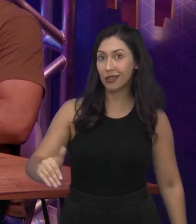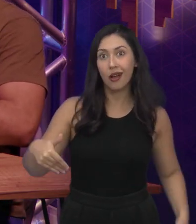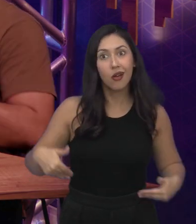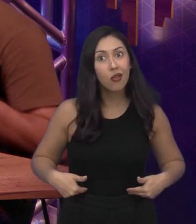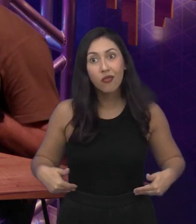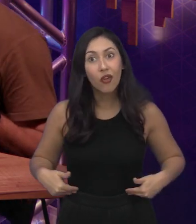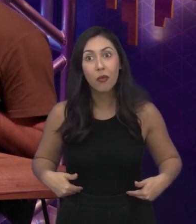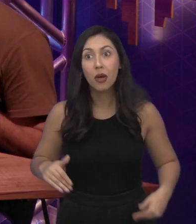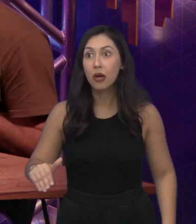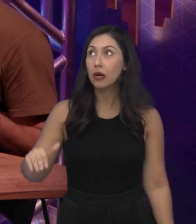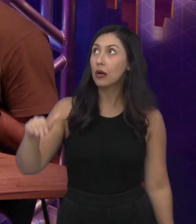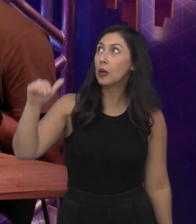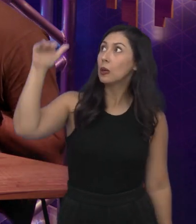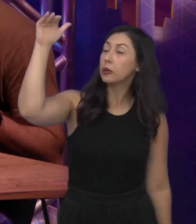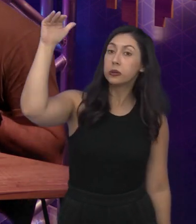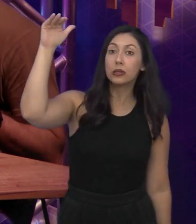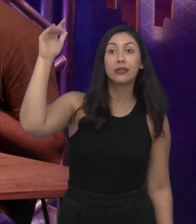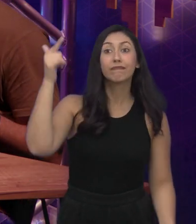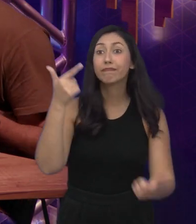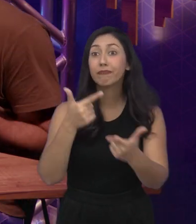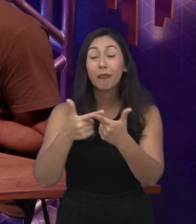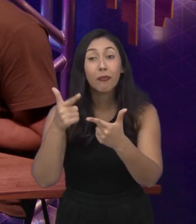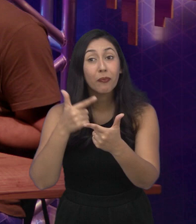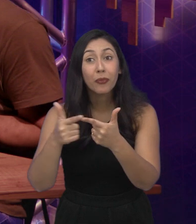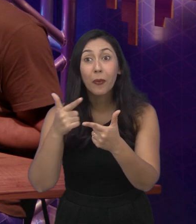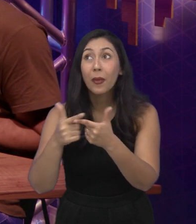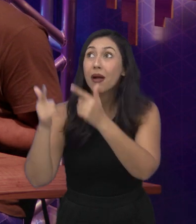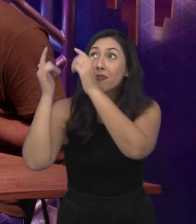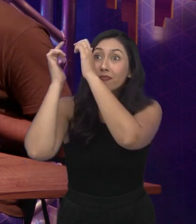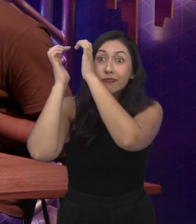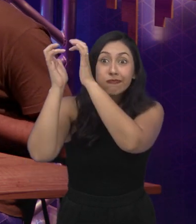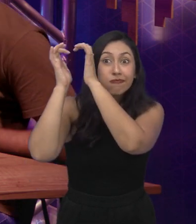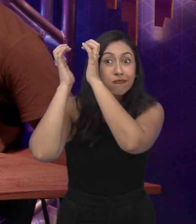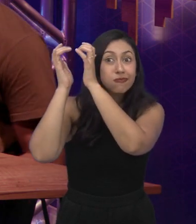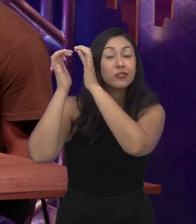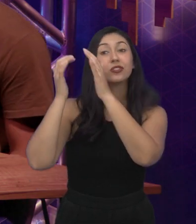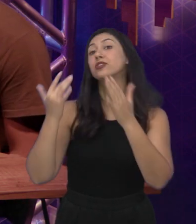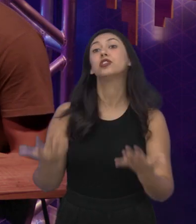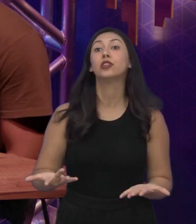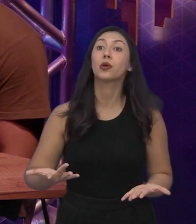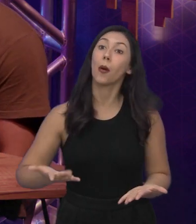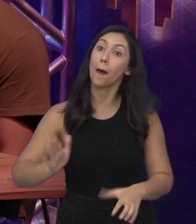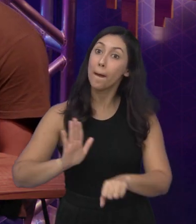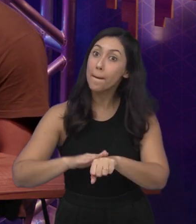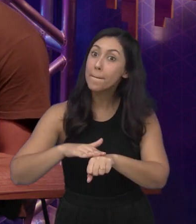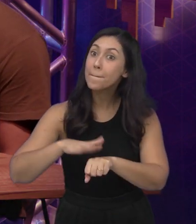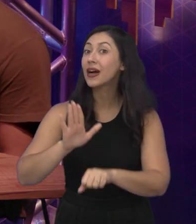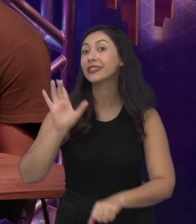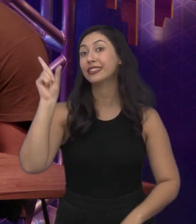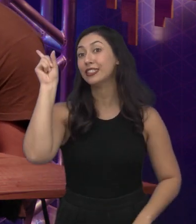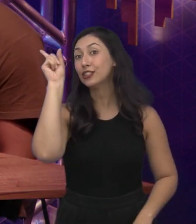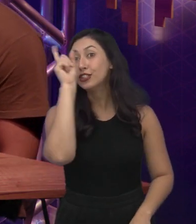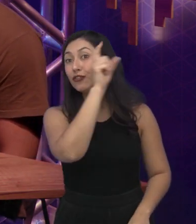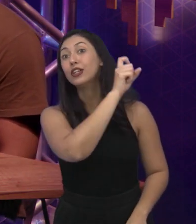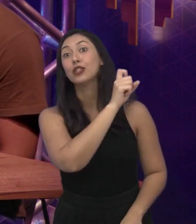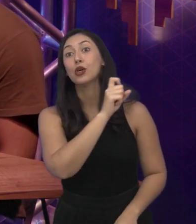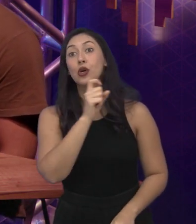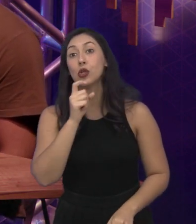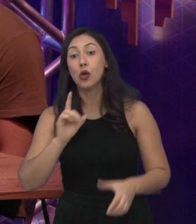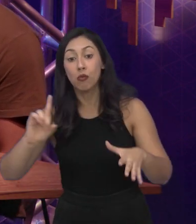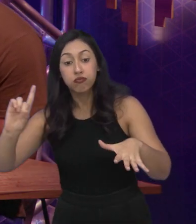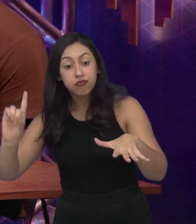fome. Quando ela for adulta, ela vai ter problemas cognitivos. Então, vai ser mais difícil ainda de